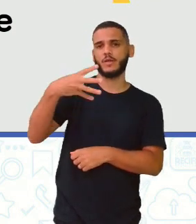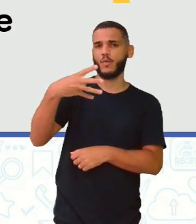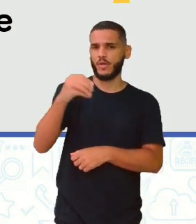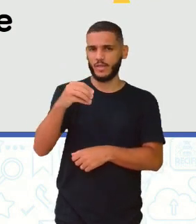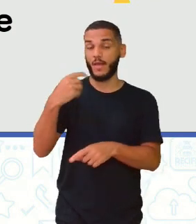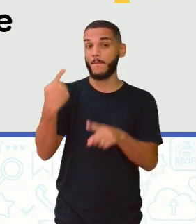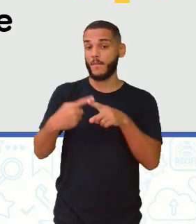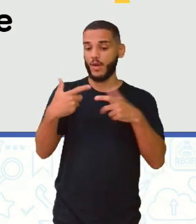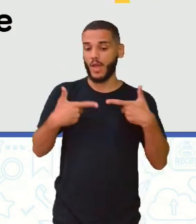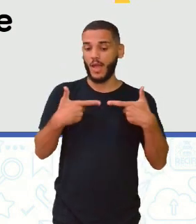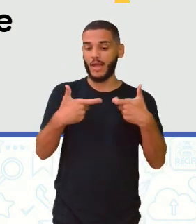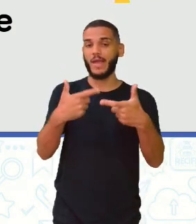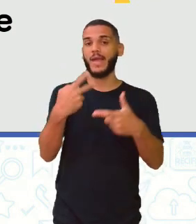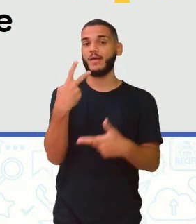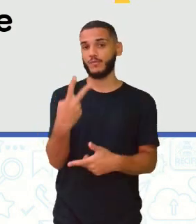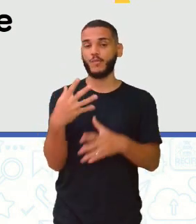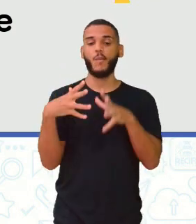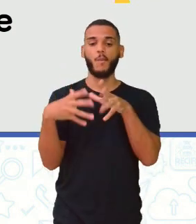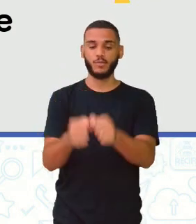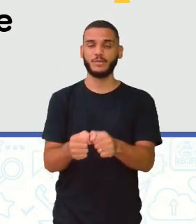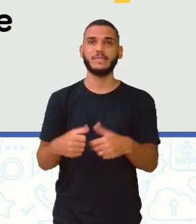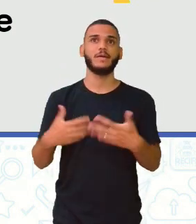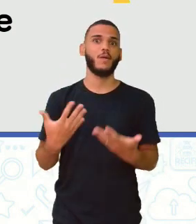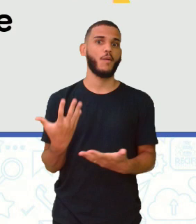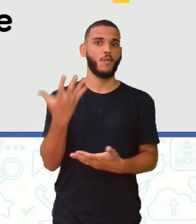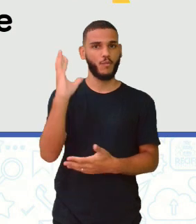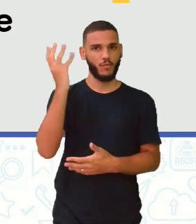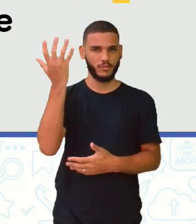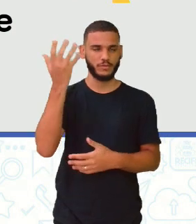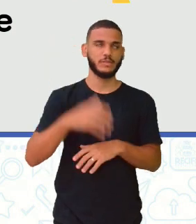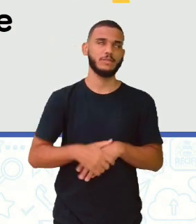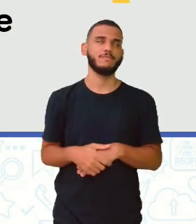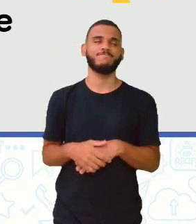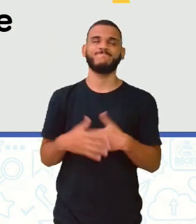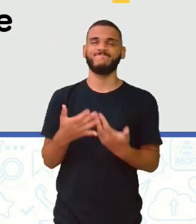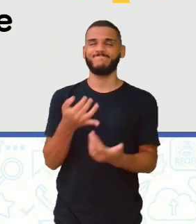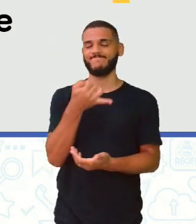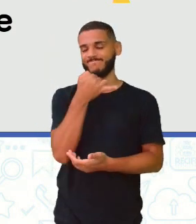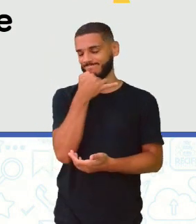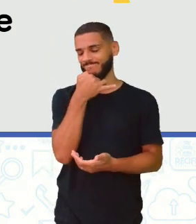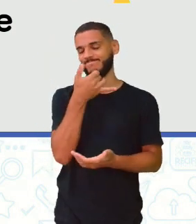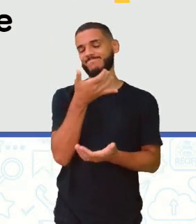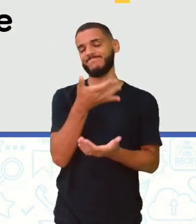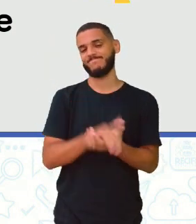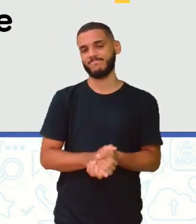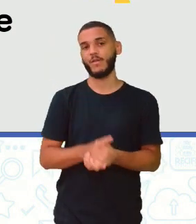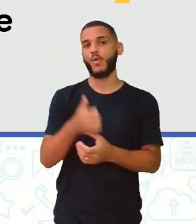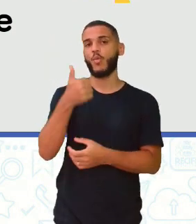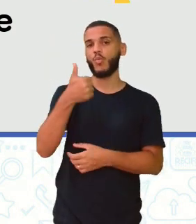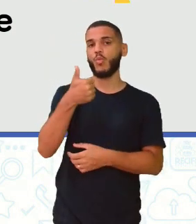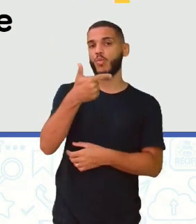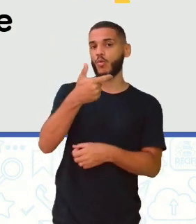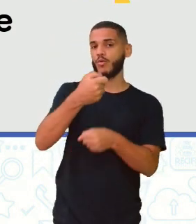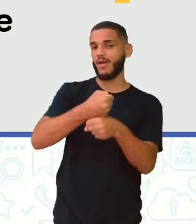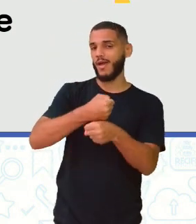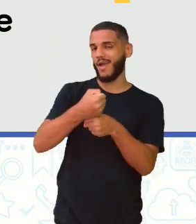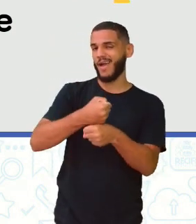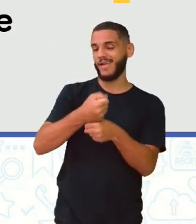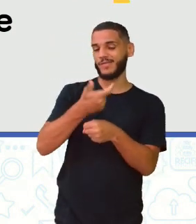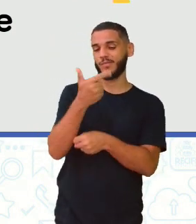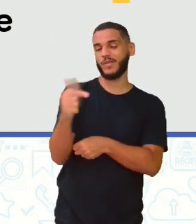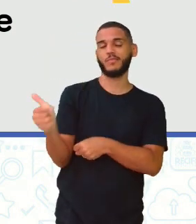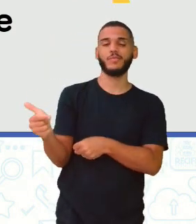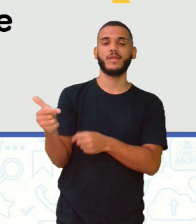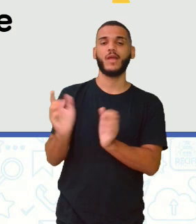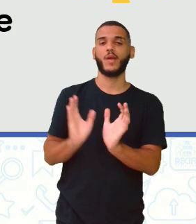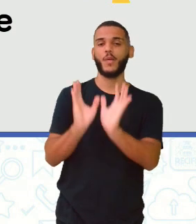Guerra Mundial? 12 anos se passaram sem o torneio. Triste, né, gente? Não o fato de ficar sem